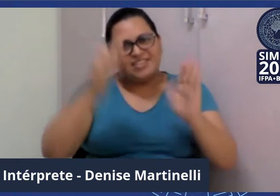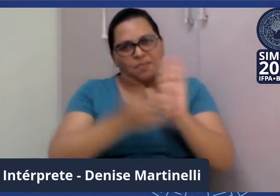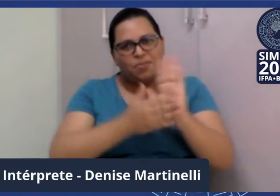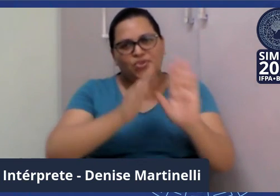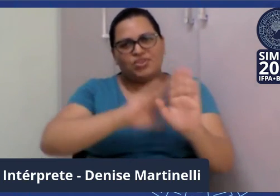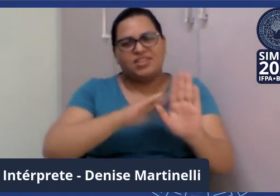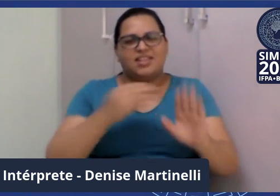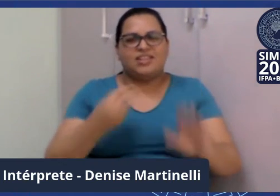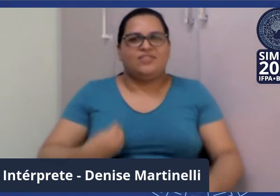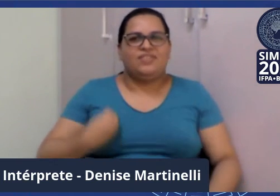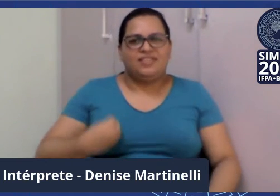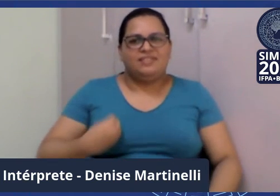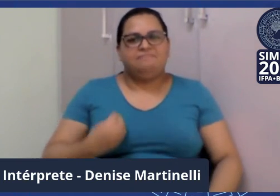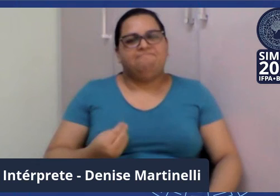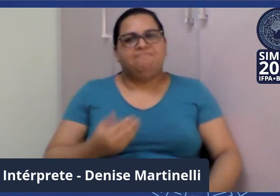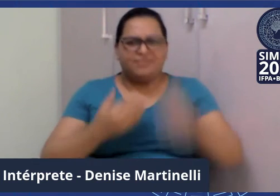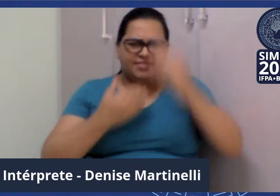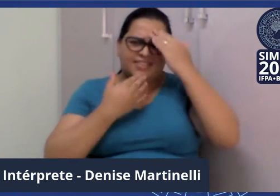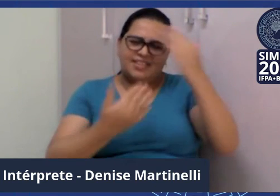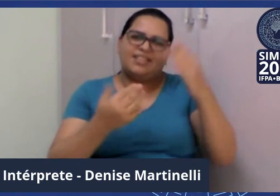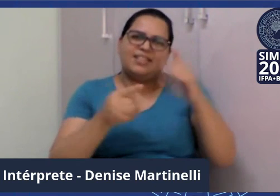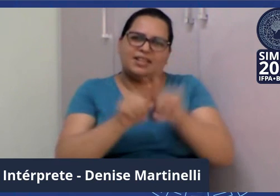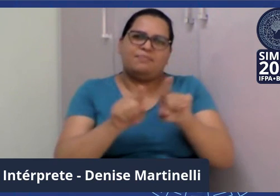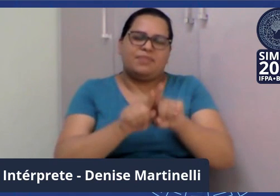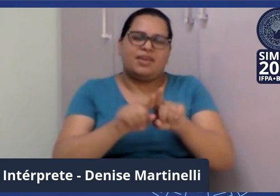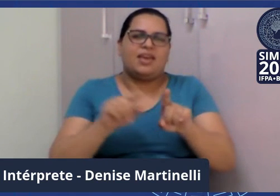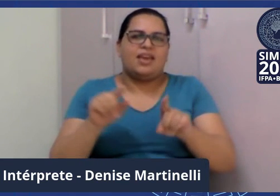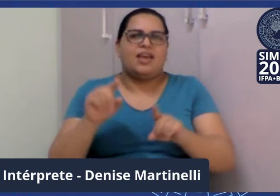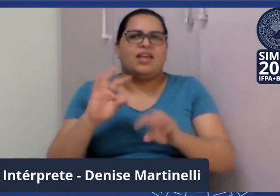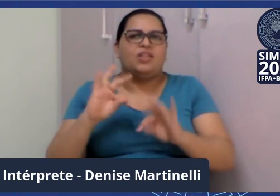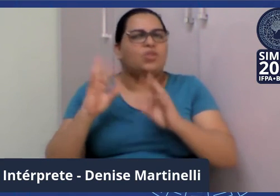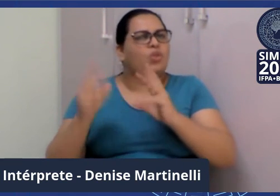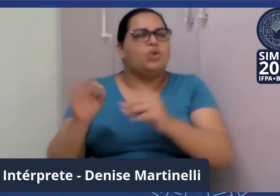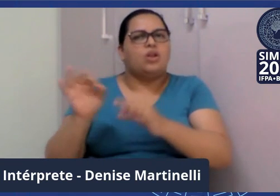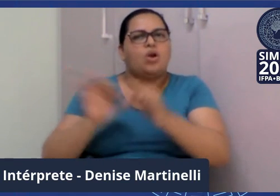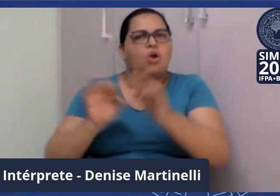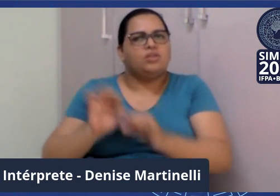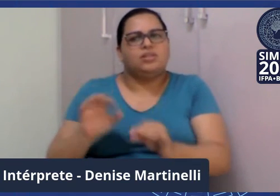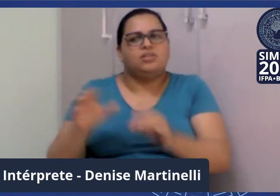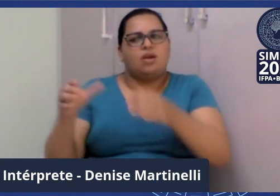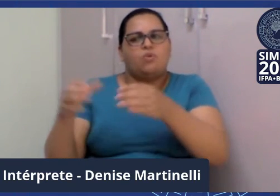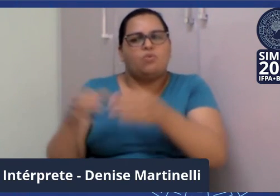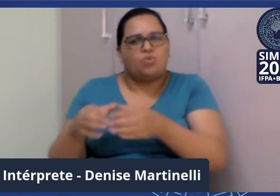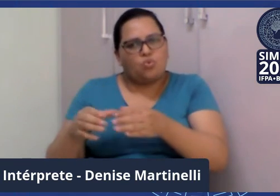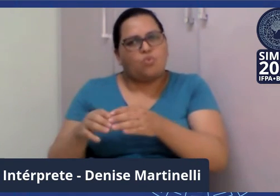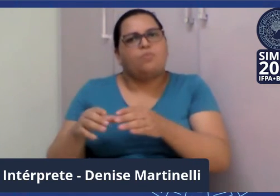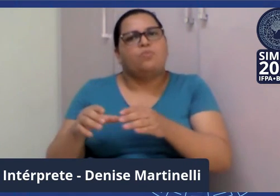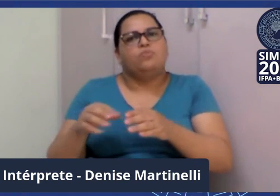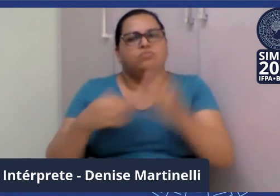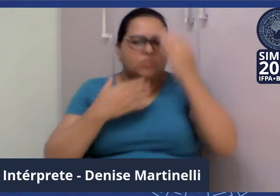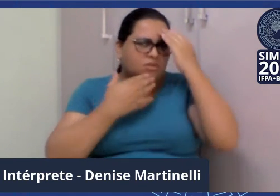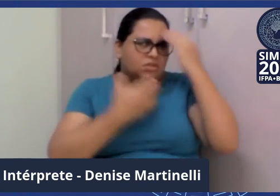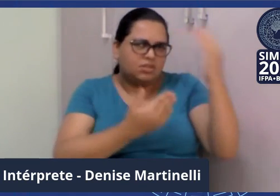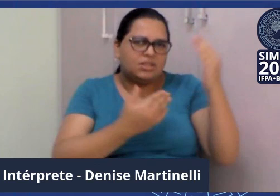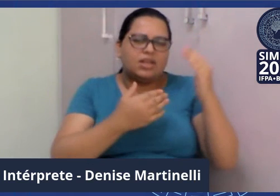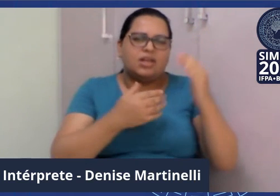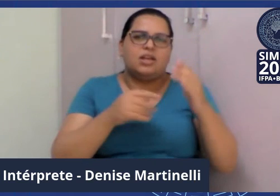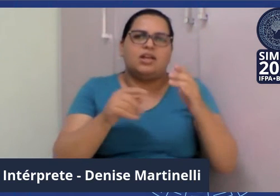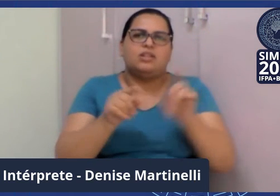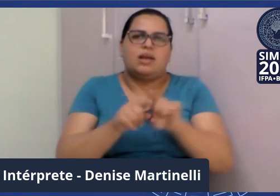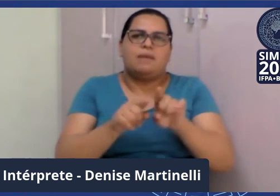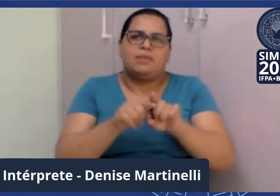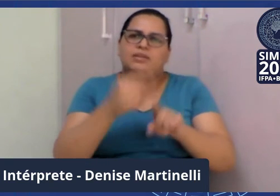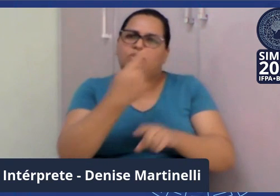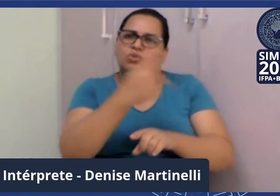Agradeço também, professor, em nome de toda a organização do evento, né, pela sua participação, pelo compartilhamento aí um pouquinho, né, do